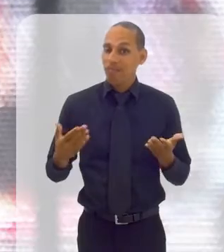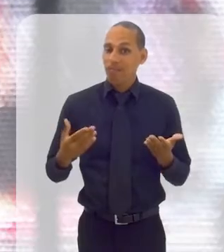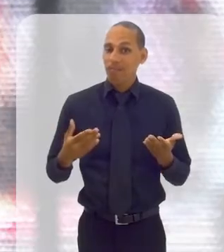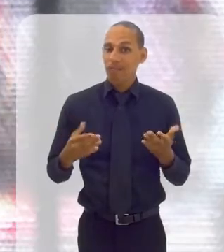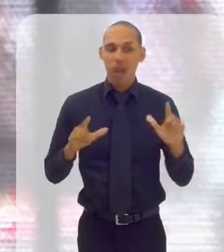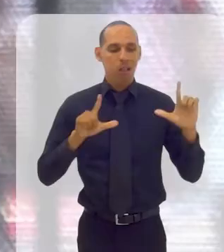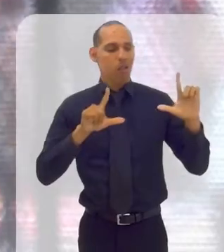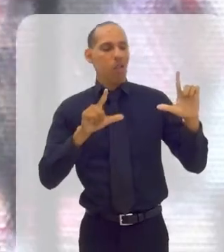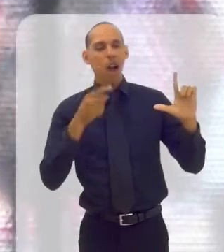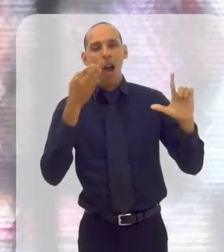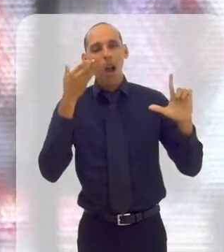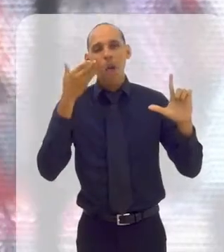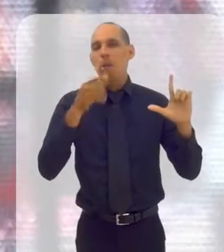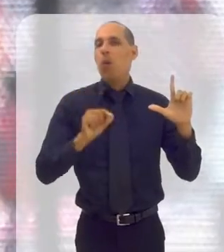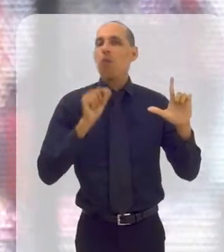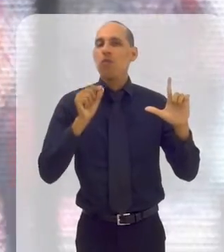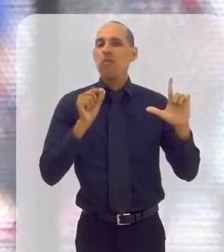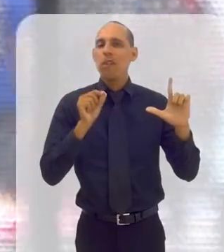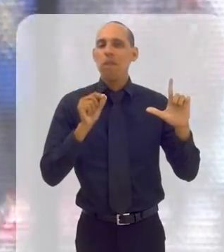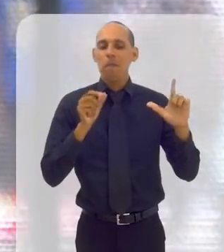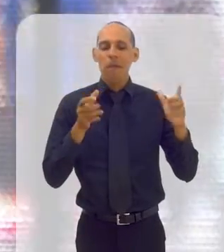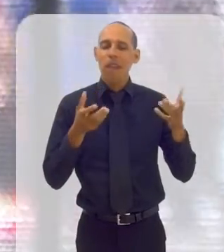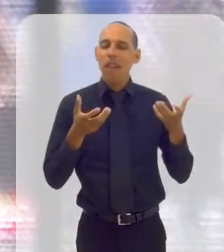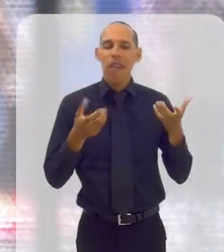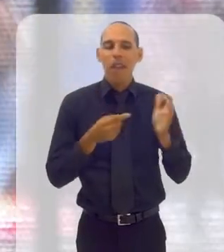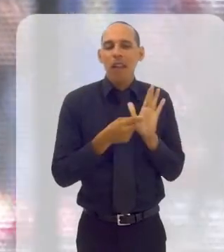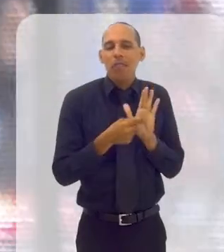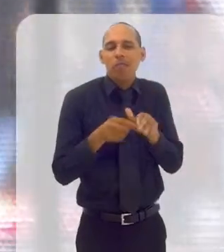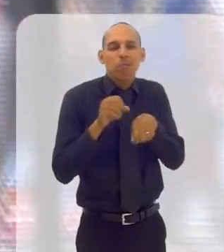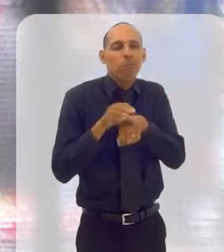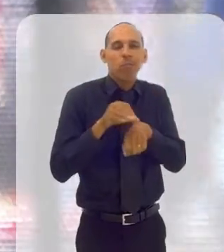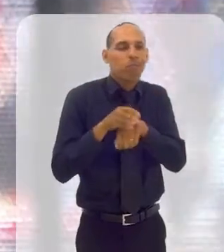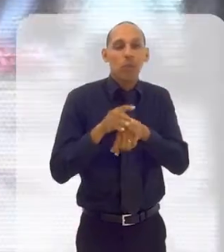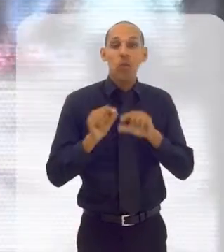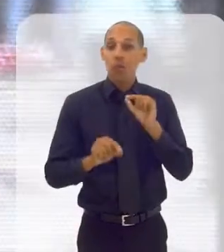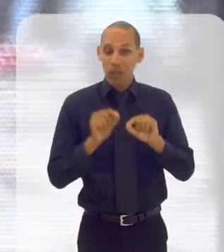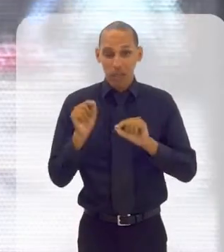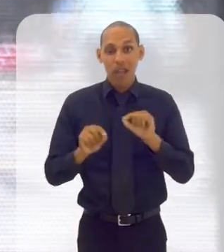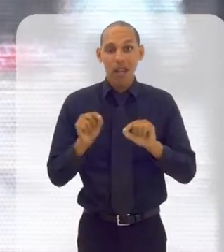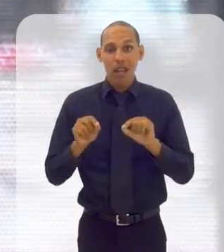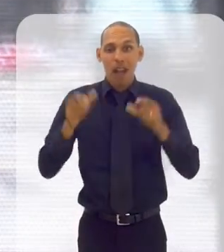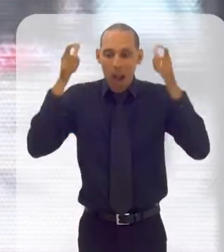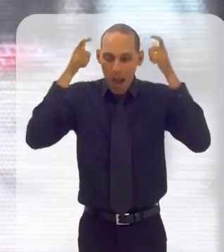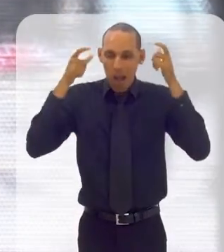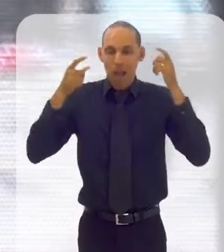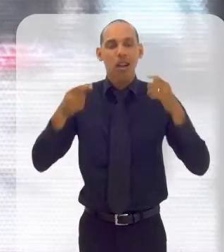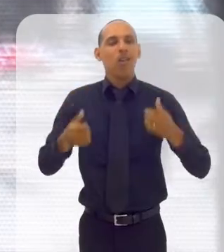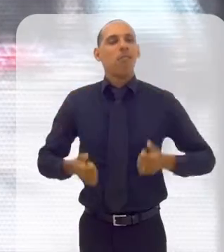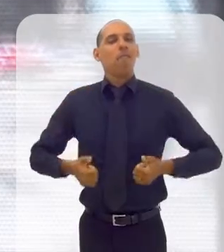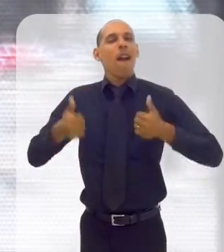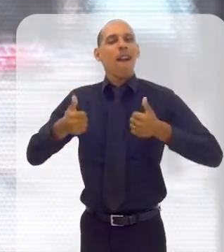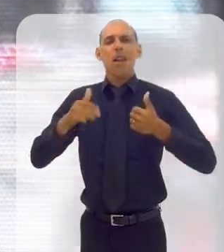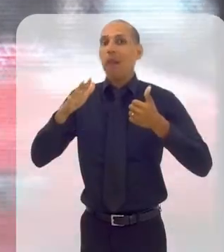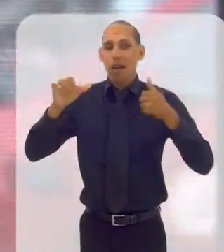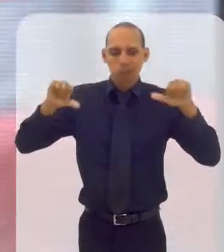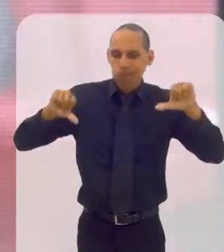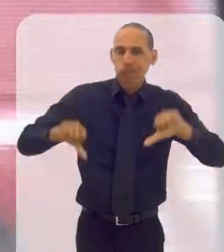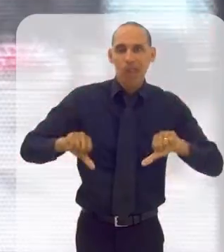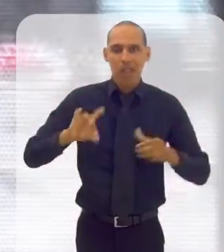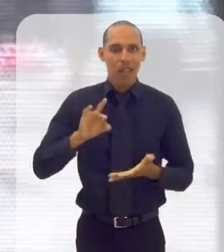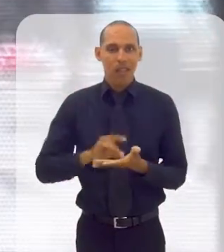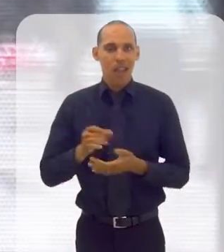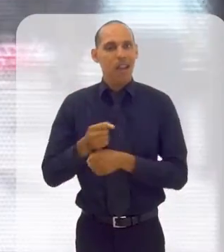E esse quadro ele vai mostrar para a gente que ele quer dizer alguma coisa, ele quer trazer uma mensagem. E essa mensagem é a exaltação de uma monarquia que está em crise